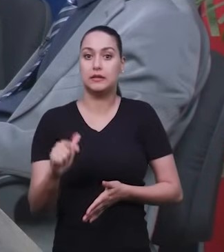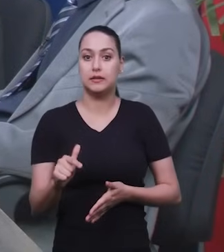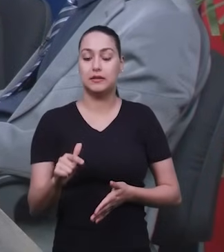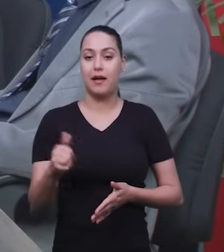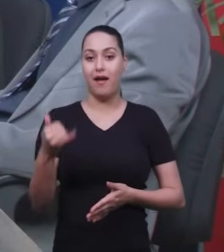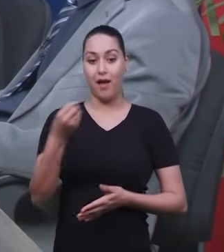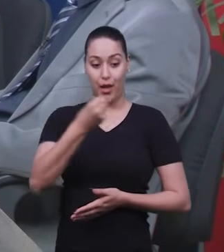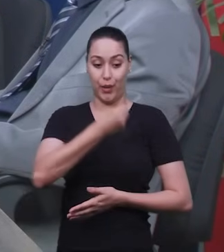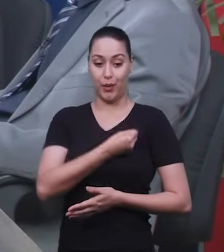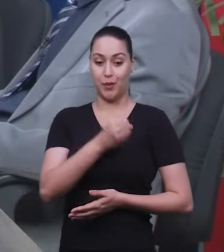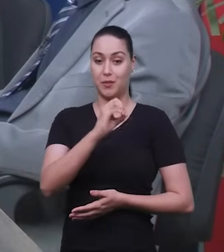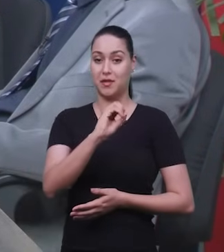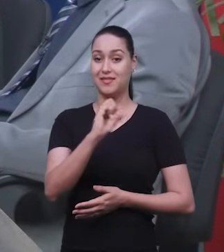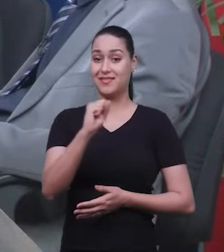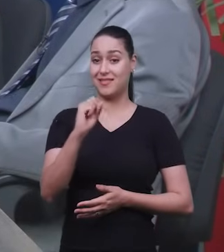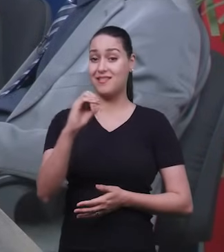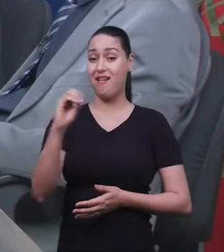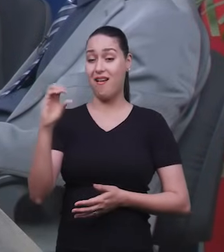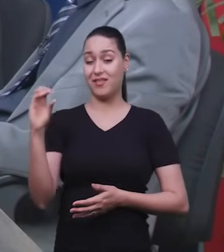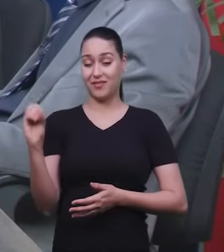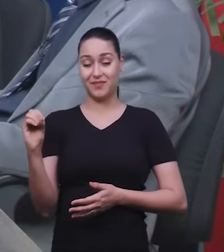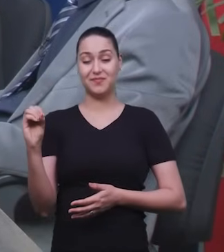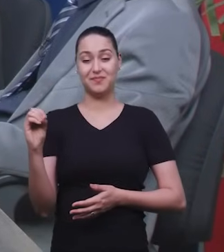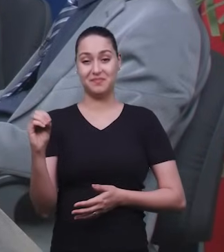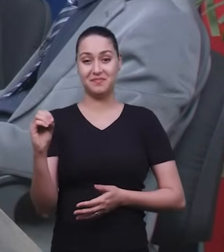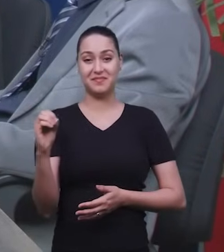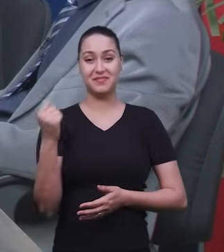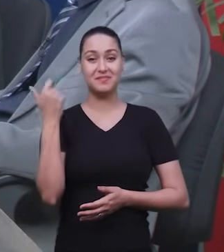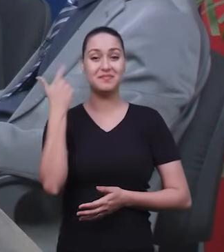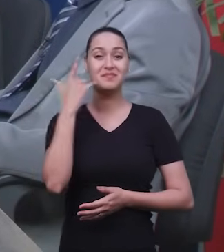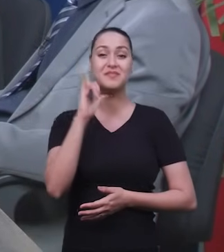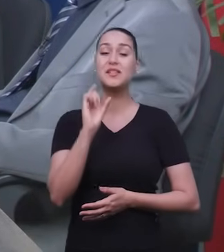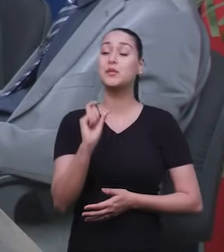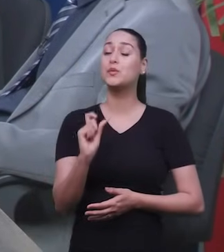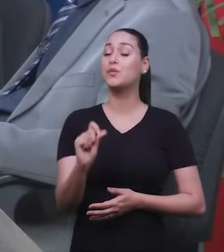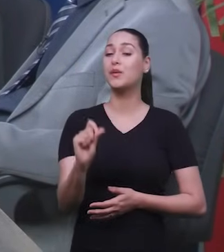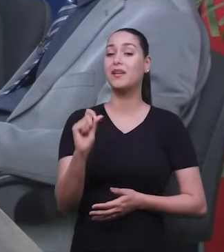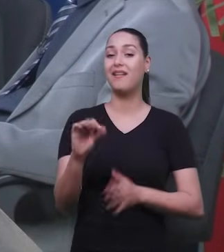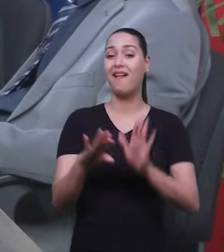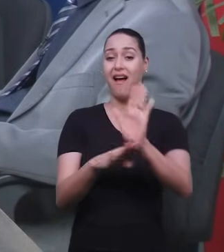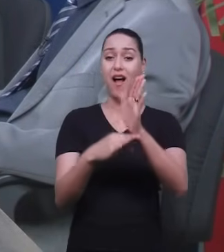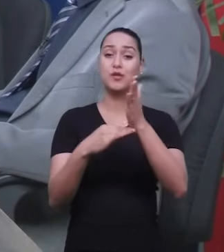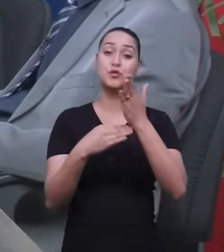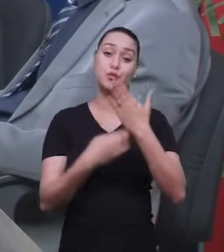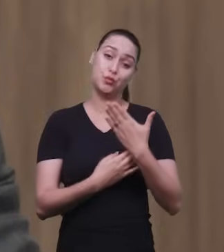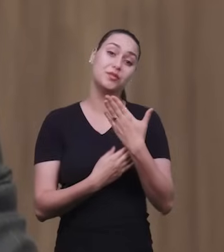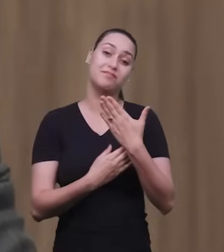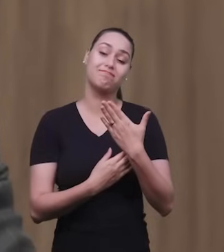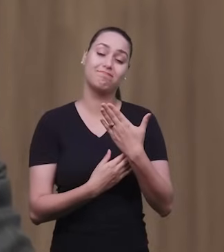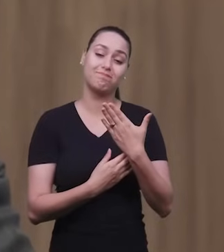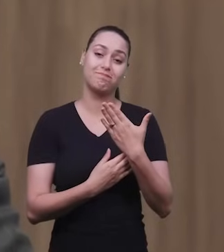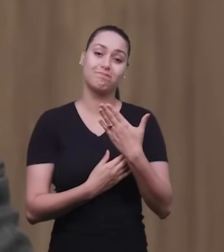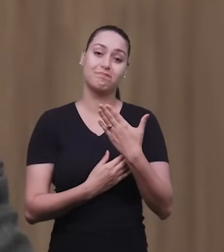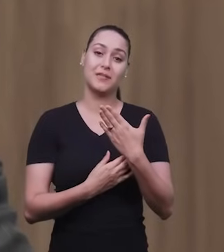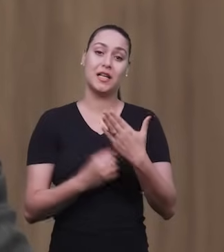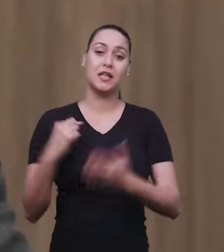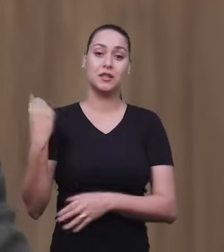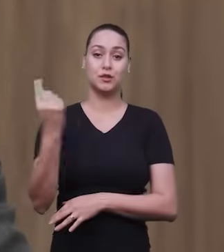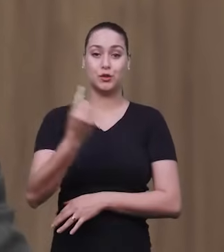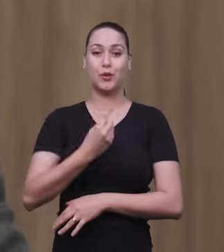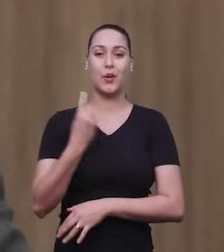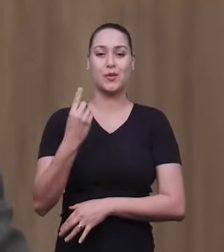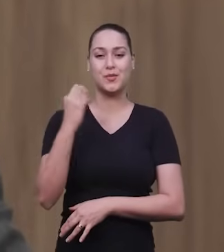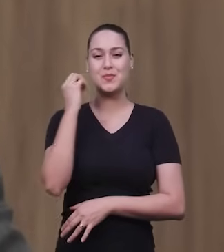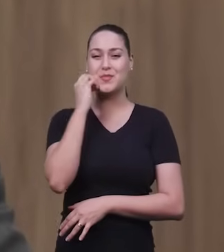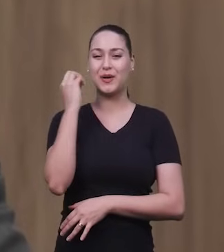no 0800 uma forma de buscar uma ajuda, um auxílio. E nós temos tido o privilégio